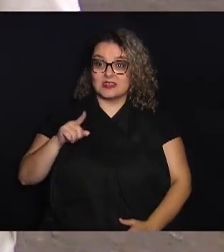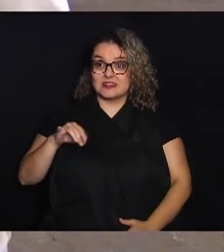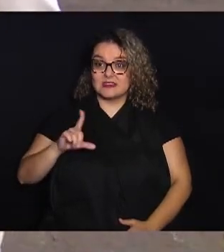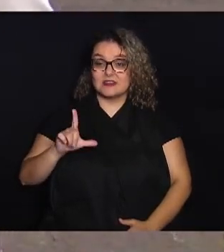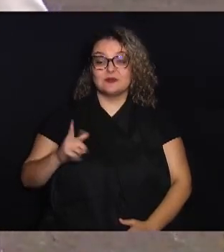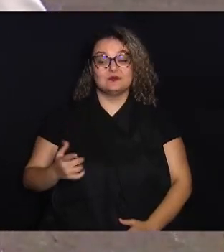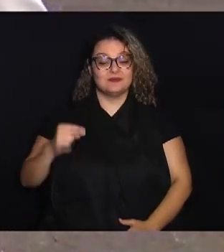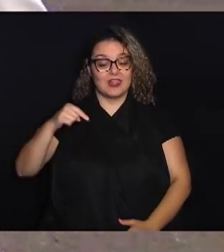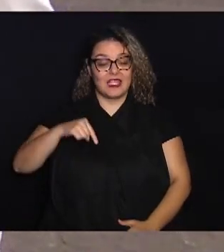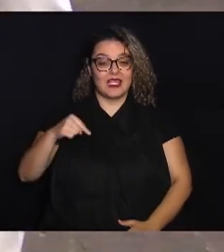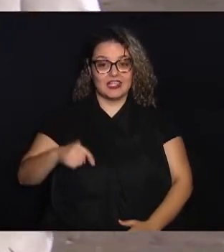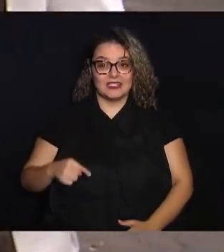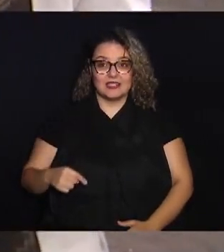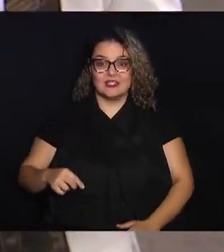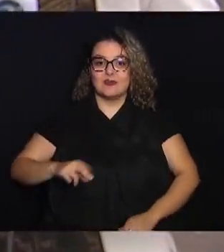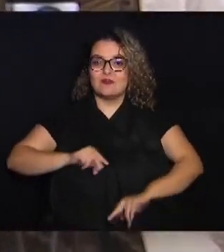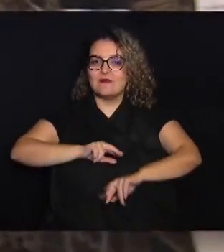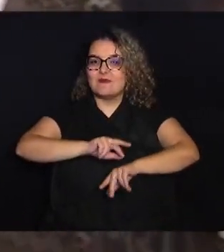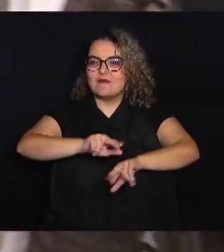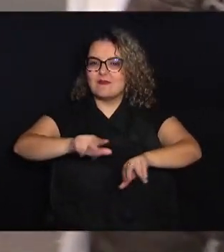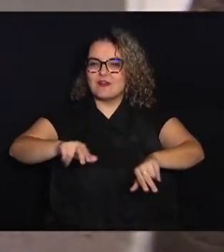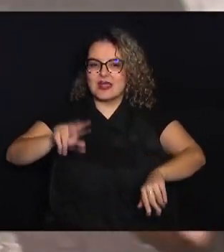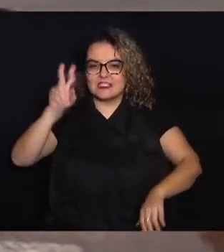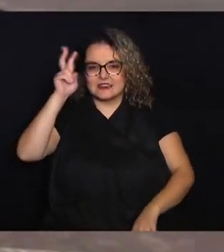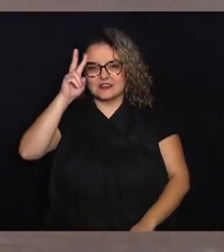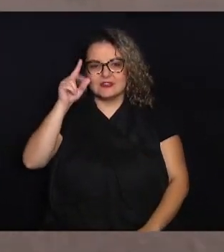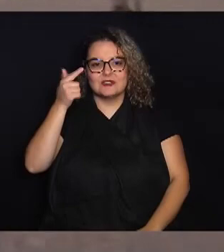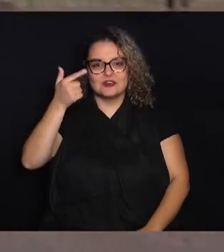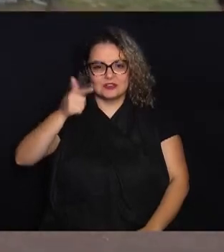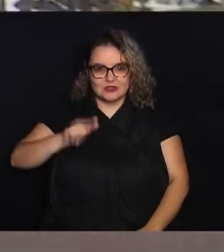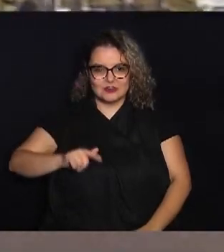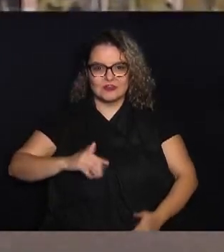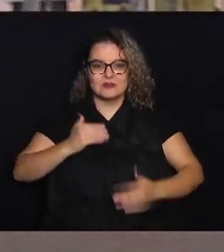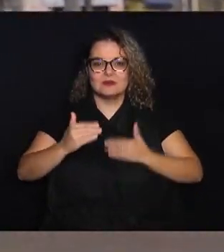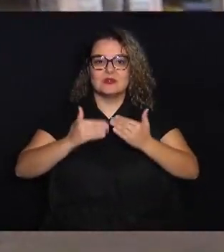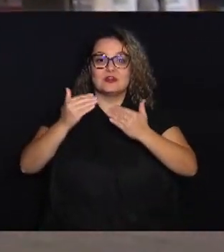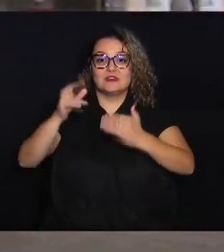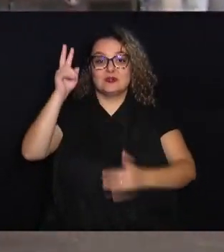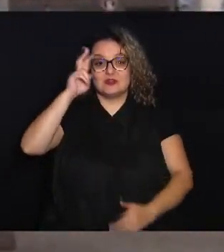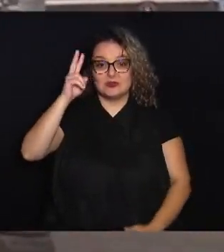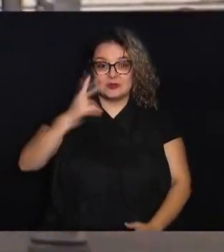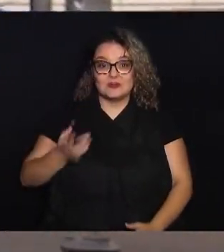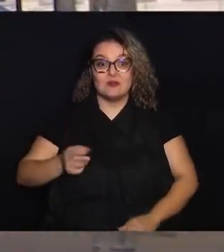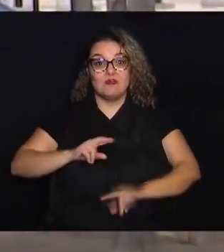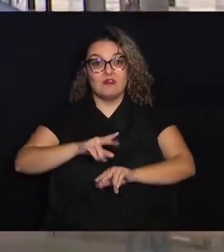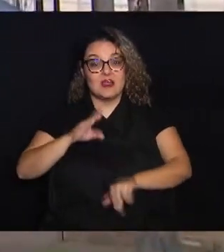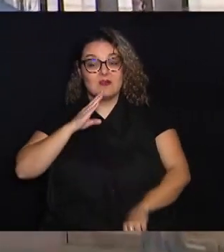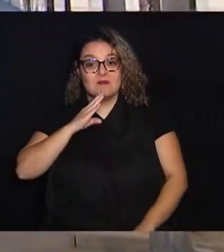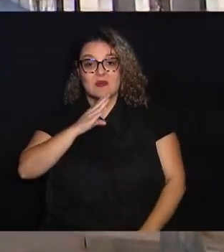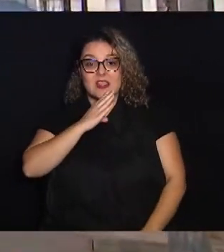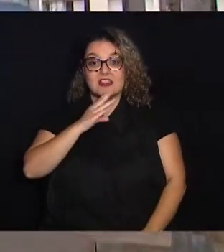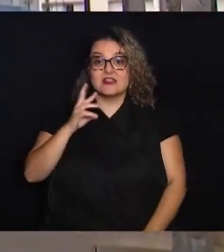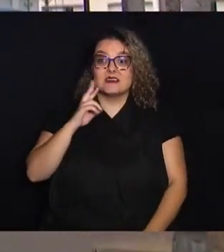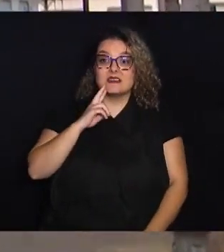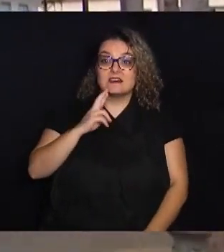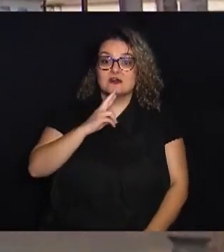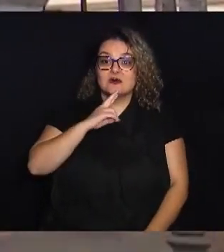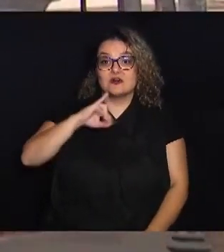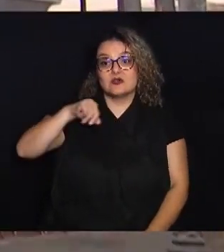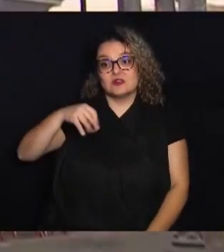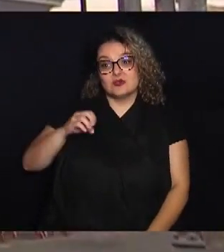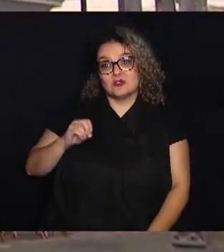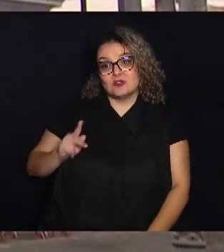nesse lugar cheio de história, né? Que continua produzindo história, né? Com muitos bares, restaurantes, o Jockey Club,